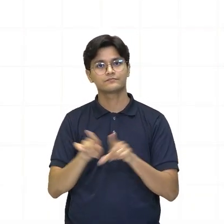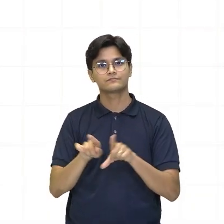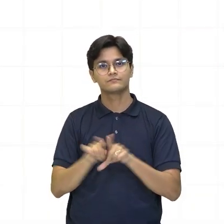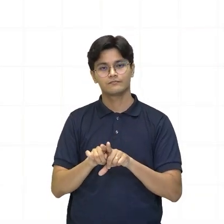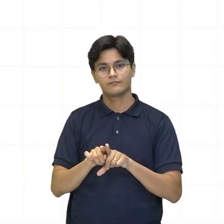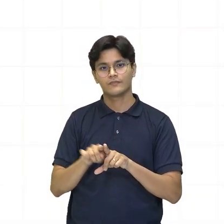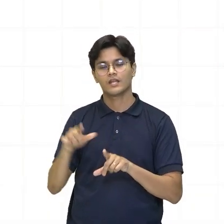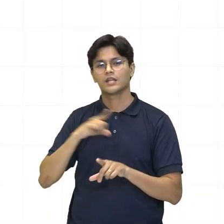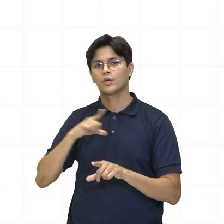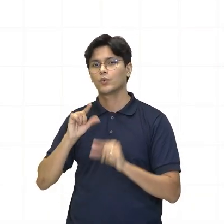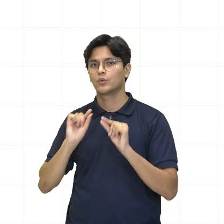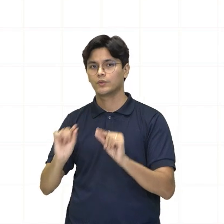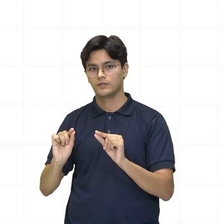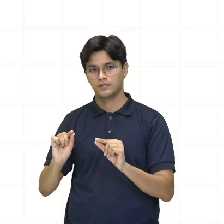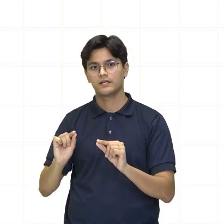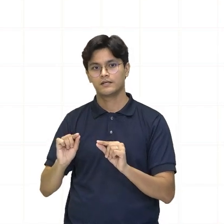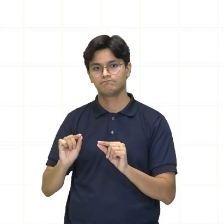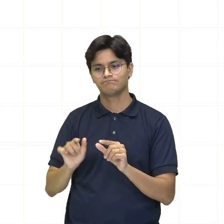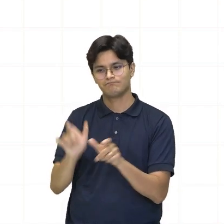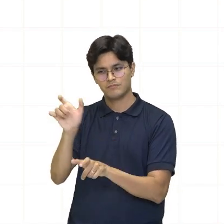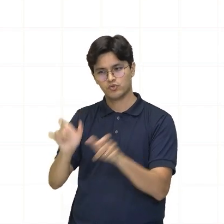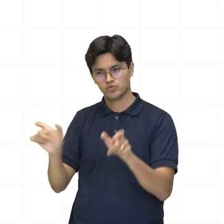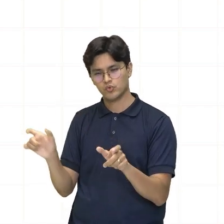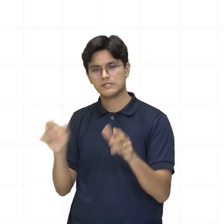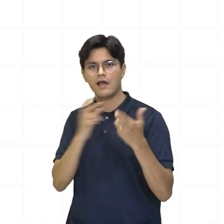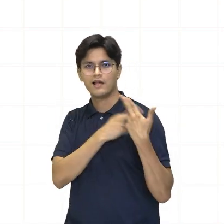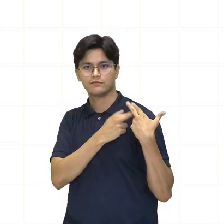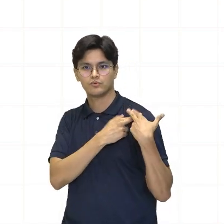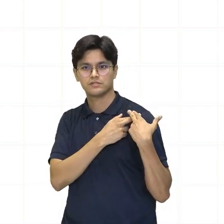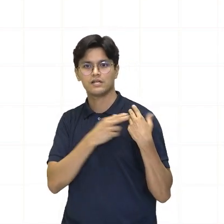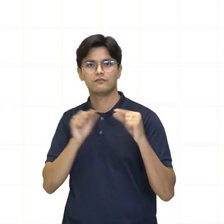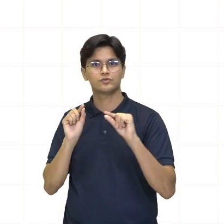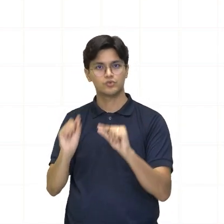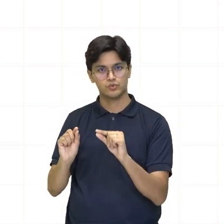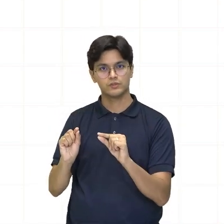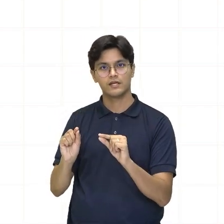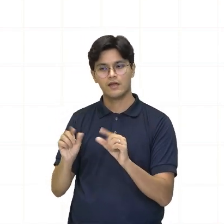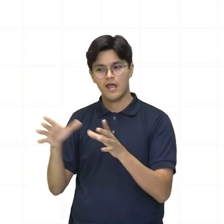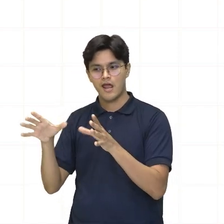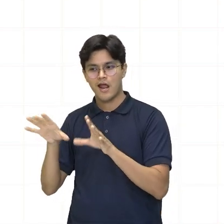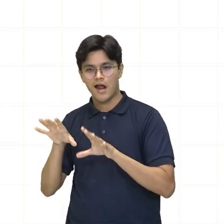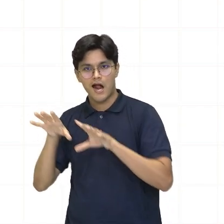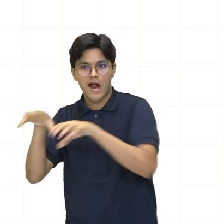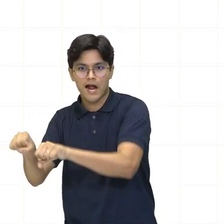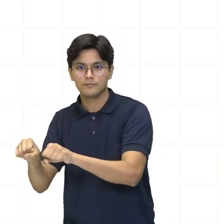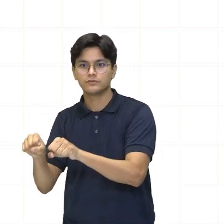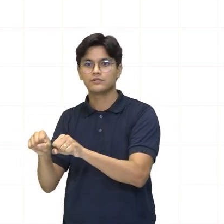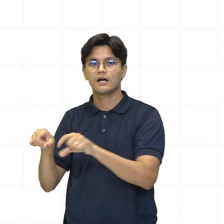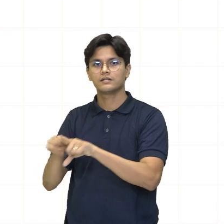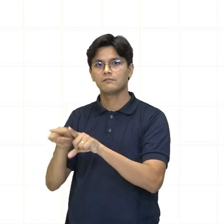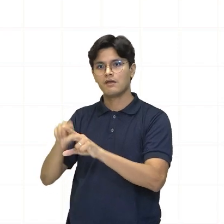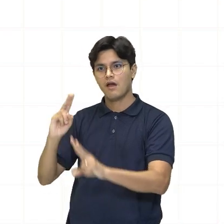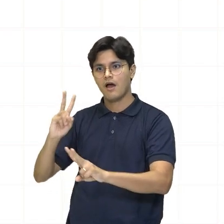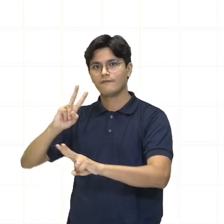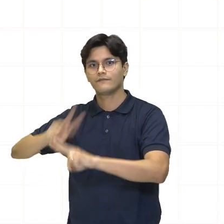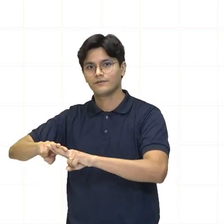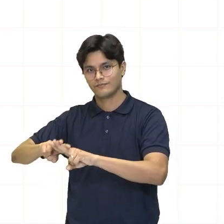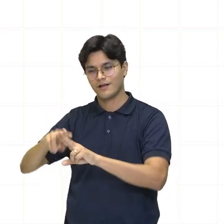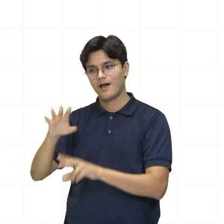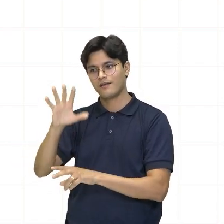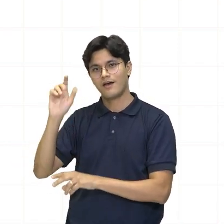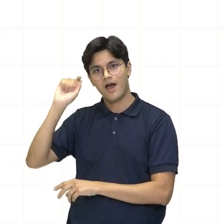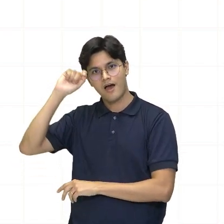haverá a presença de especialistas que vão passar a capturar e aprisionar africanos para